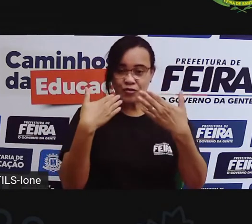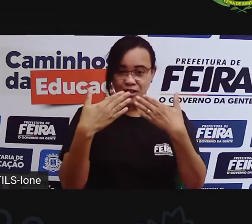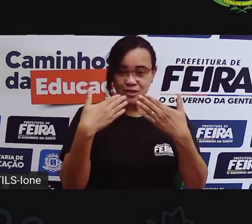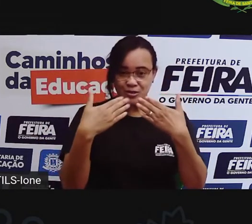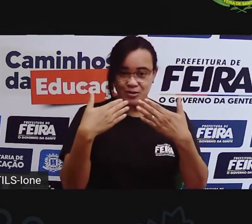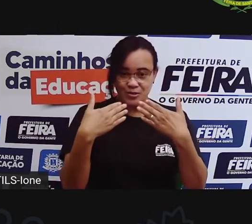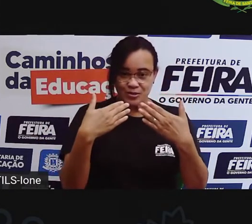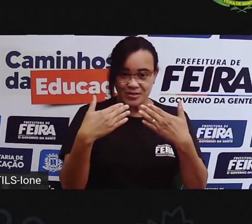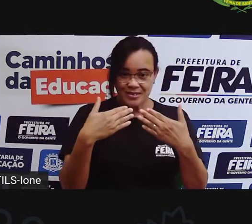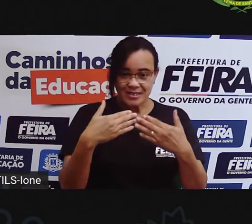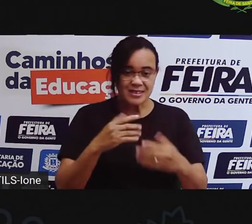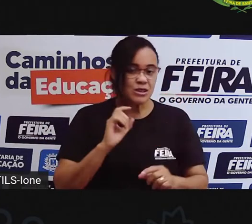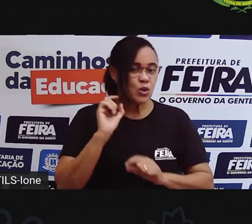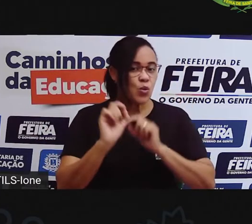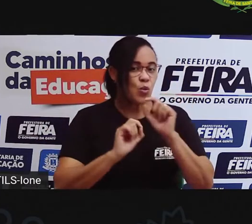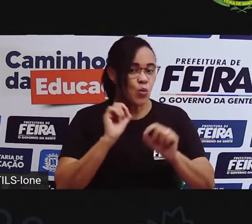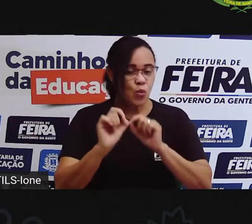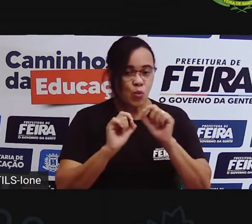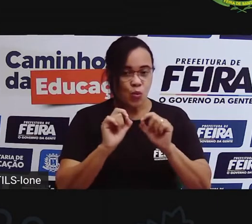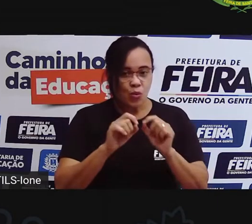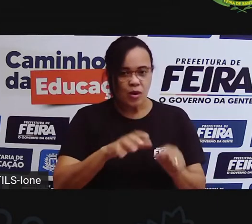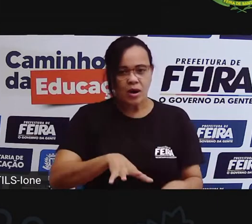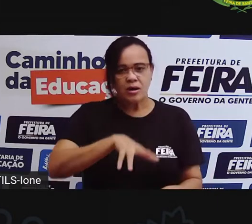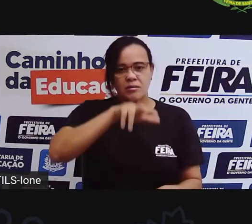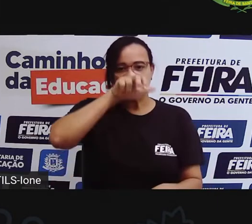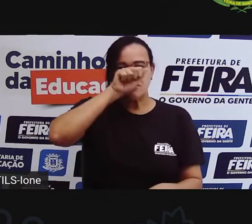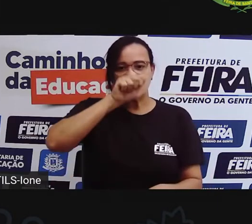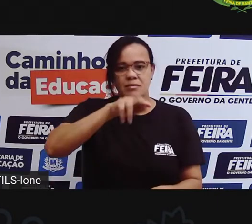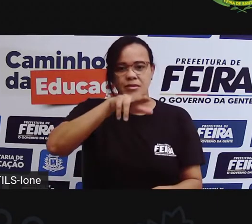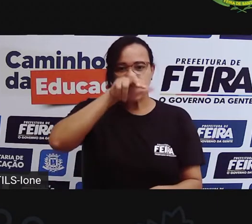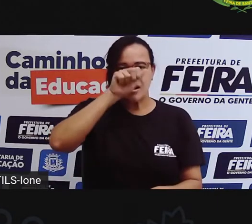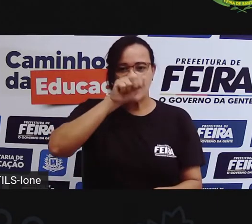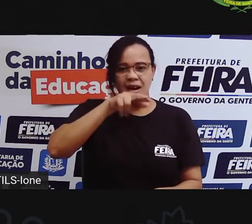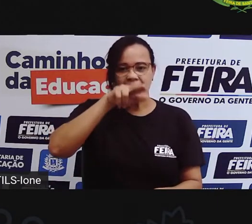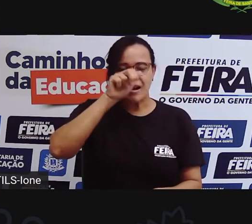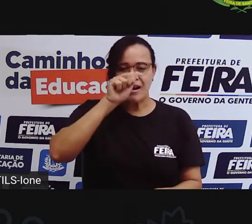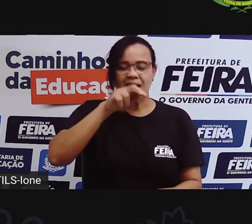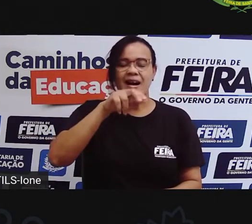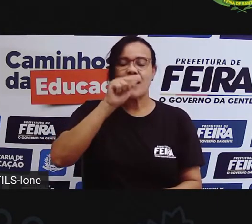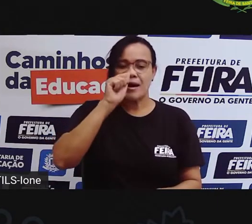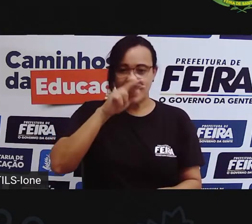aprender sobre o ar? Isso!